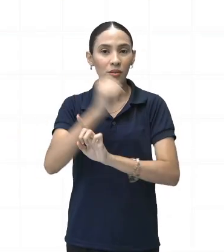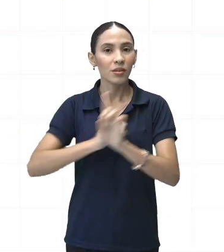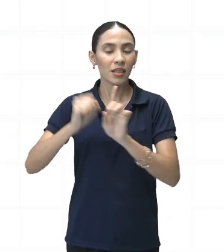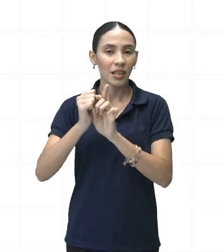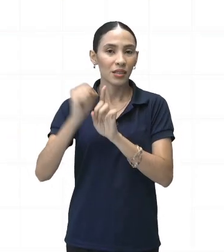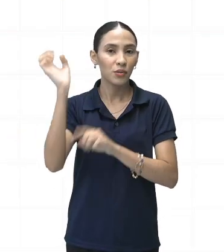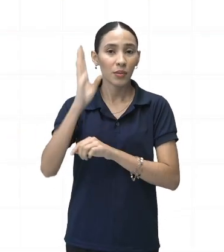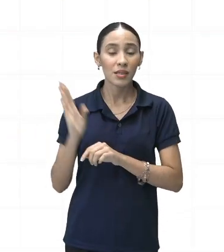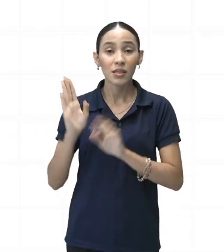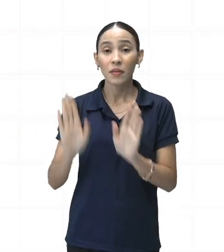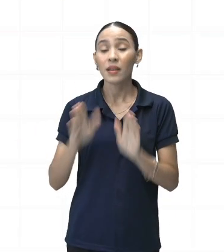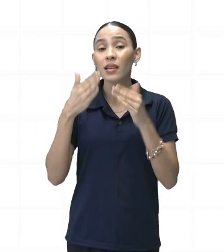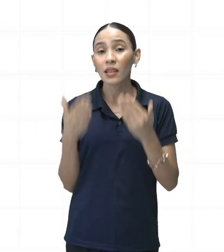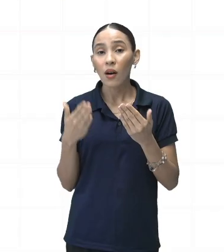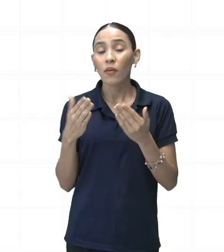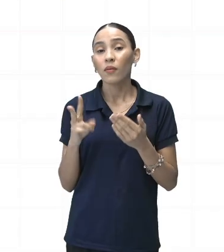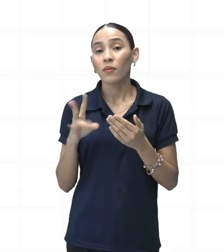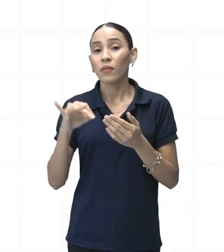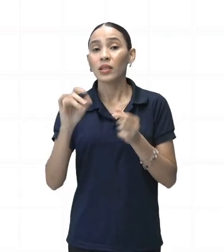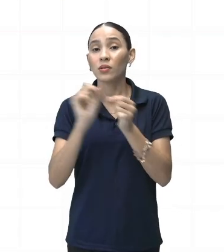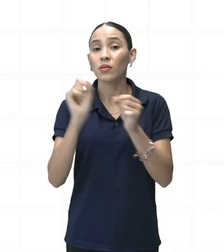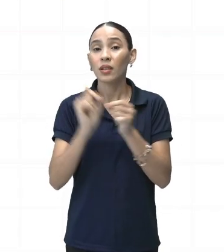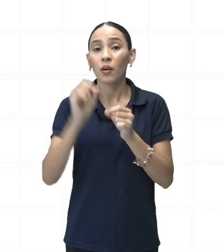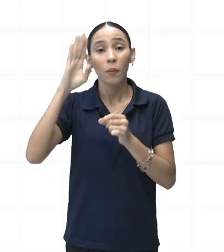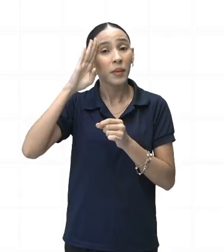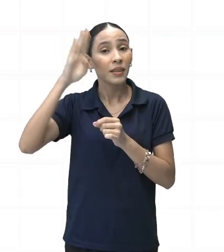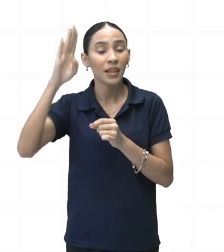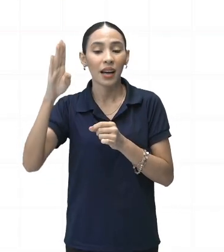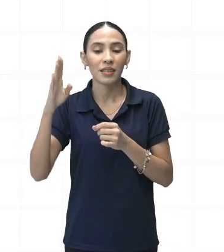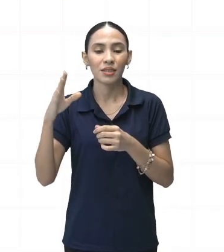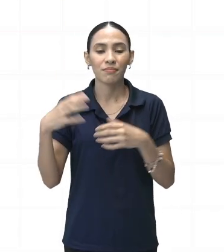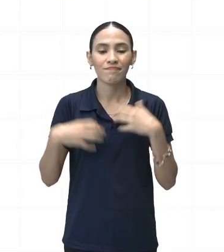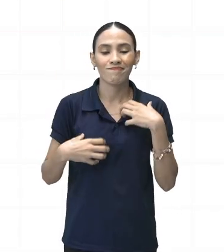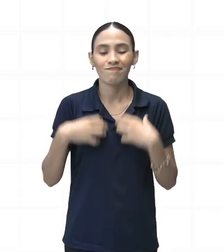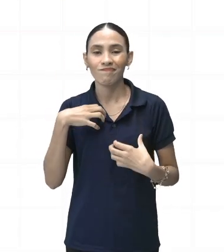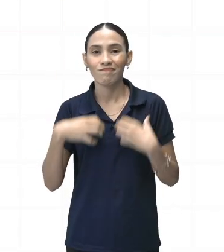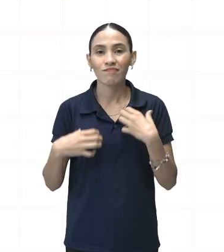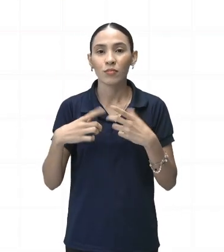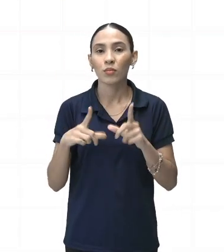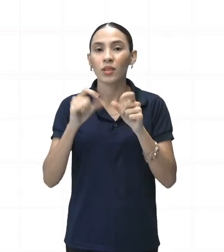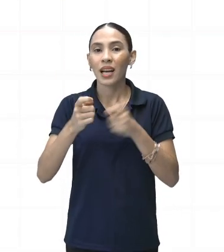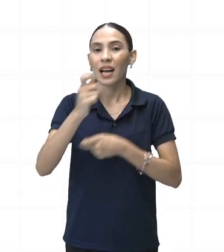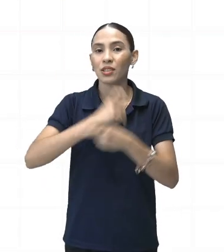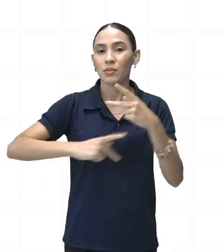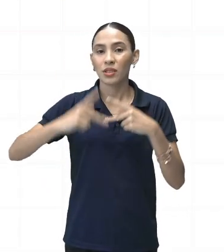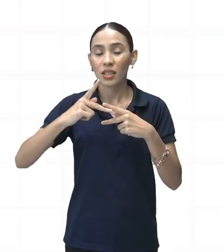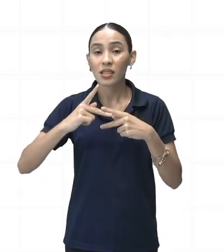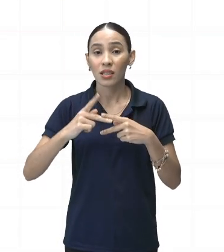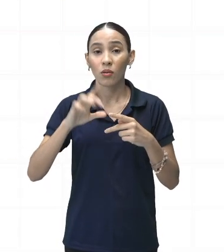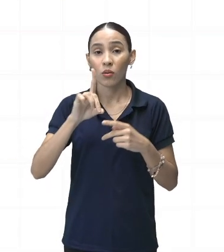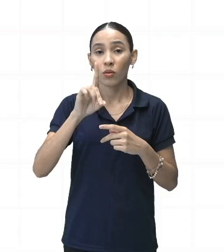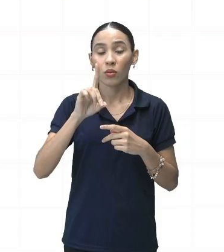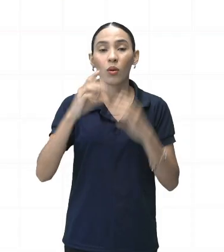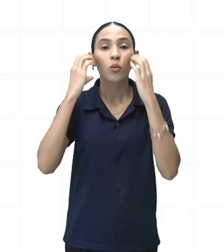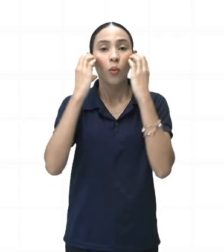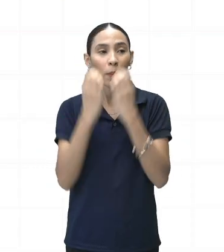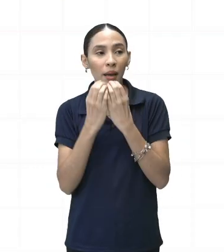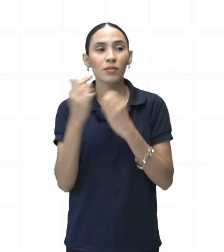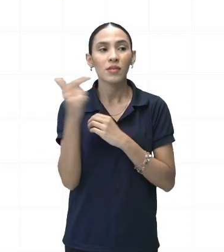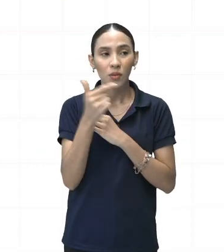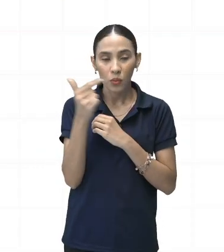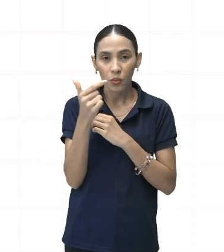Brasil. Logo, né, isso fez com que os militares se descontentassem com a administração de Dom Pedro